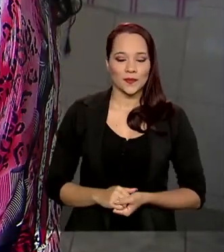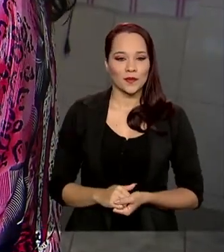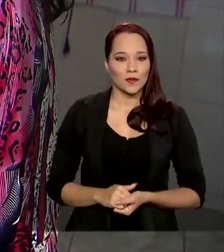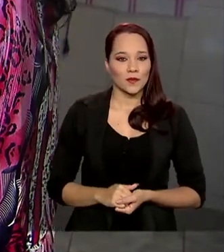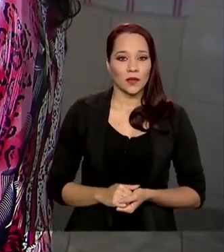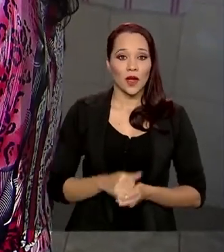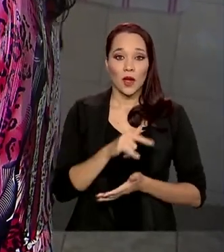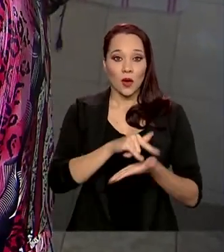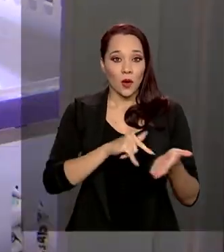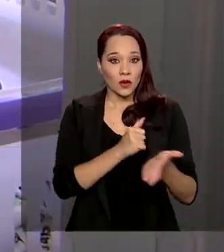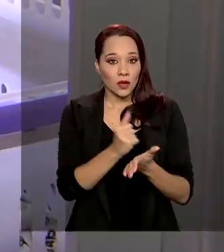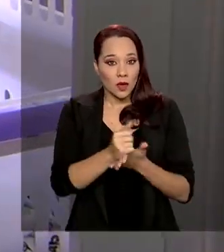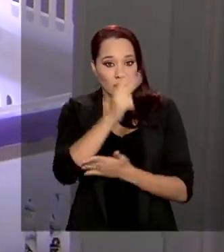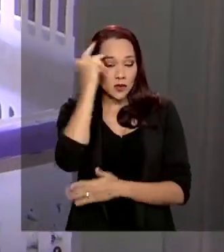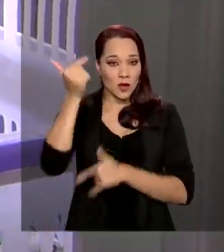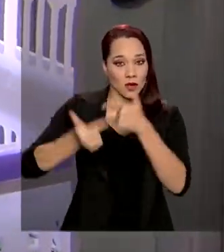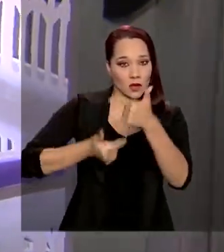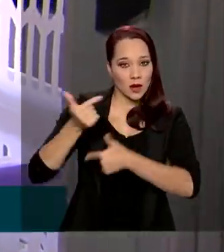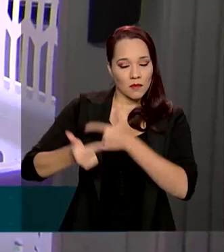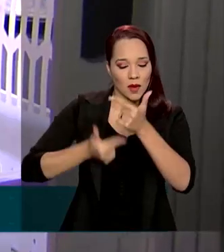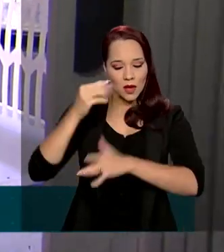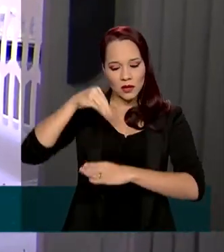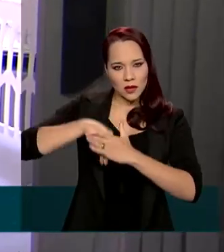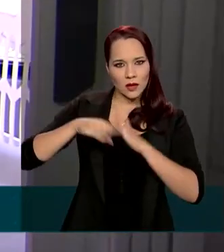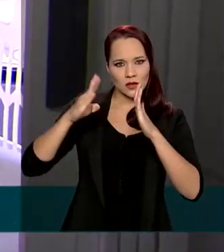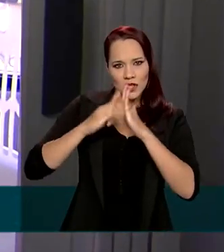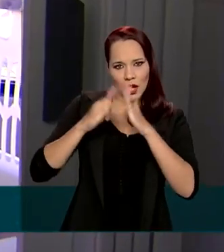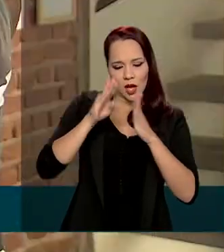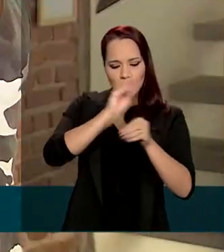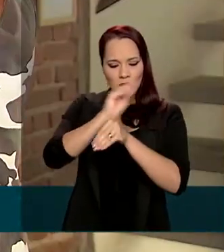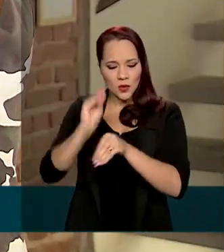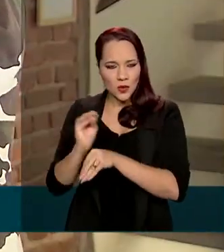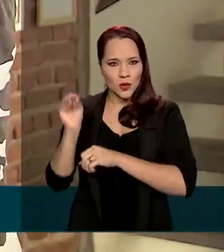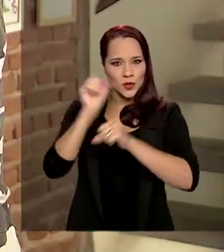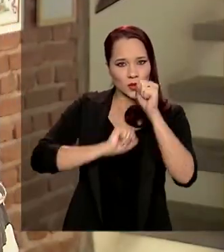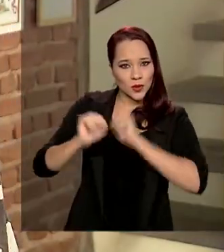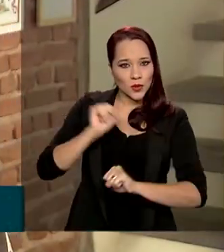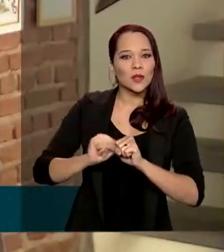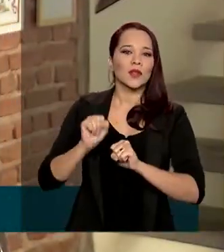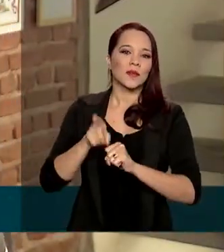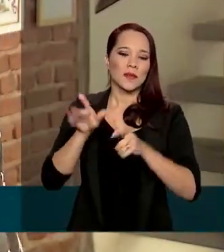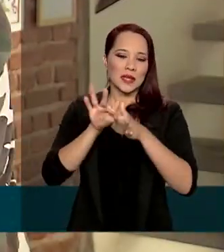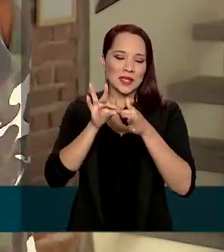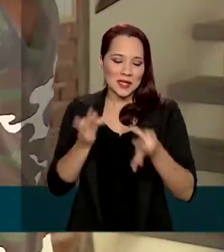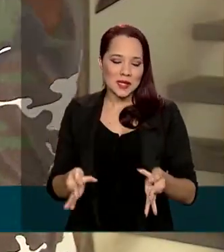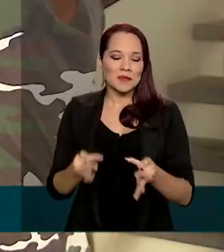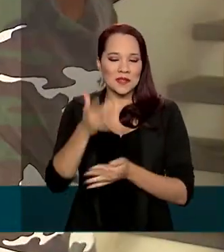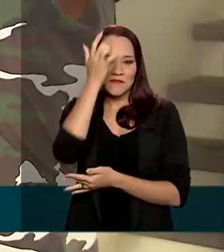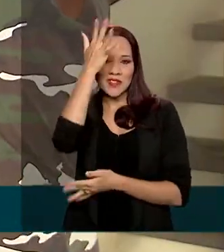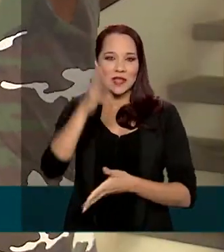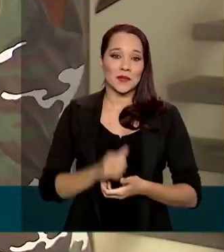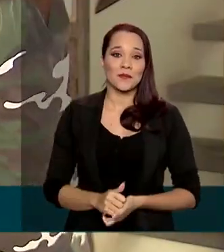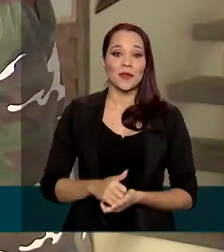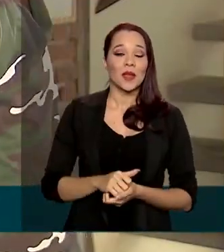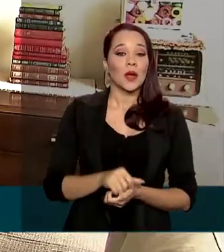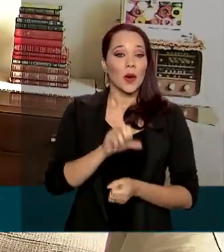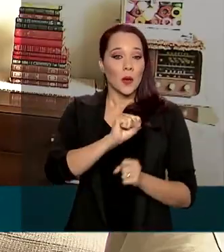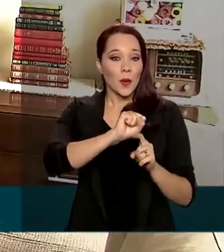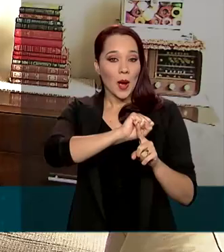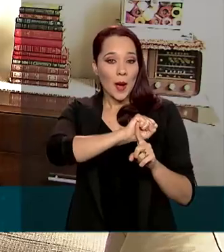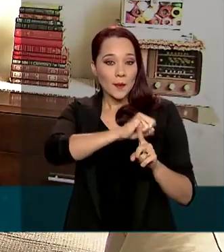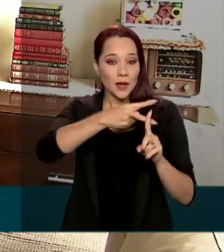Contratar agora um trabalhador doméstico ficou mais simples e desburocratizado. O aplicativo vai